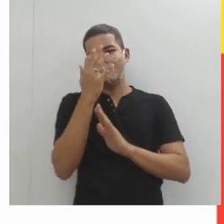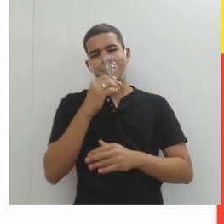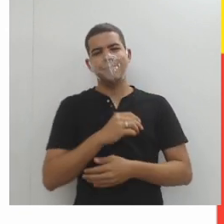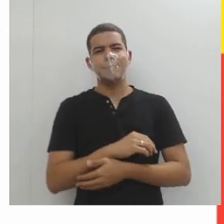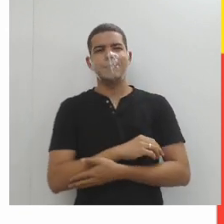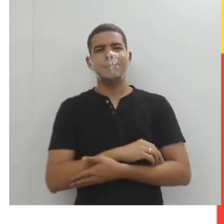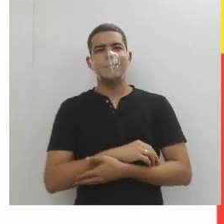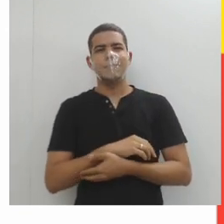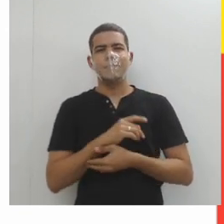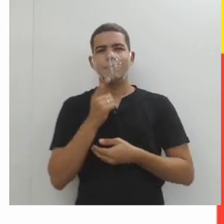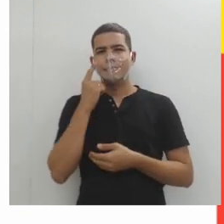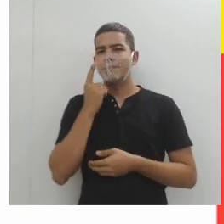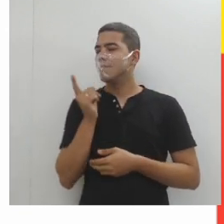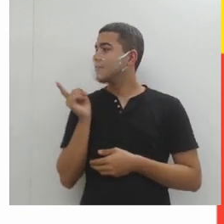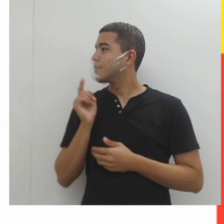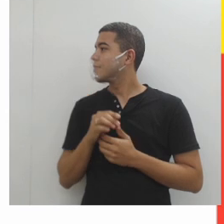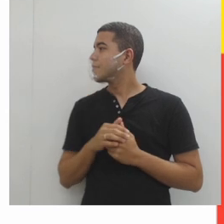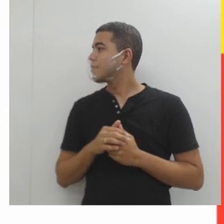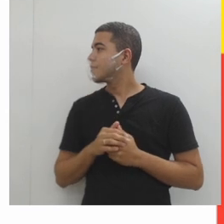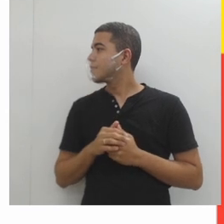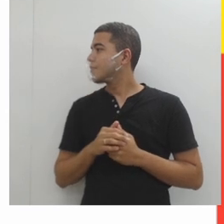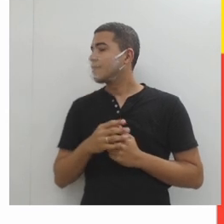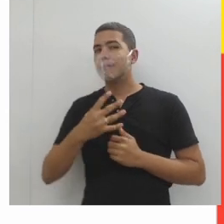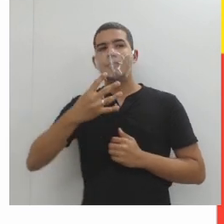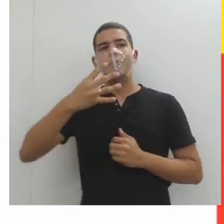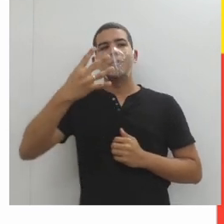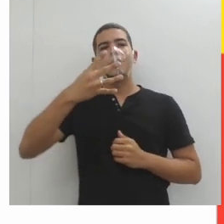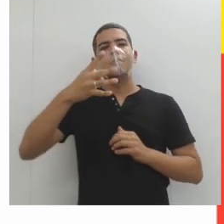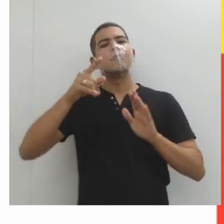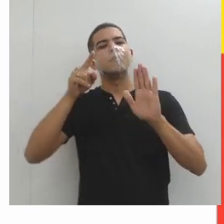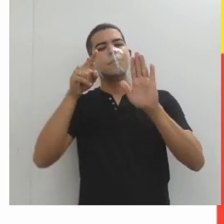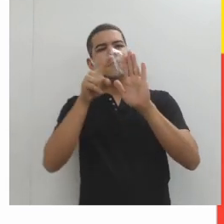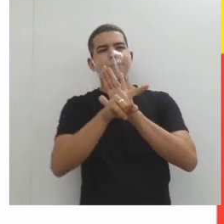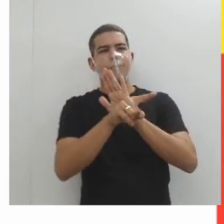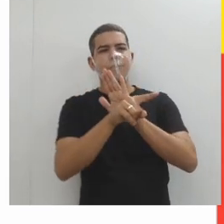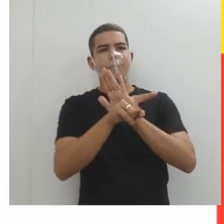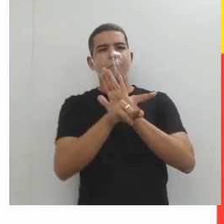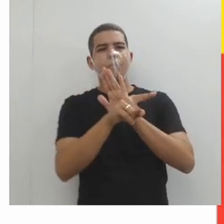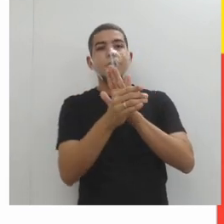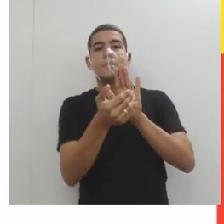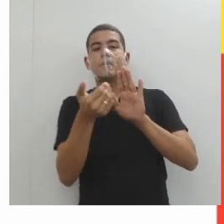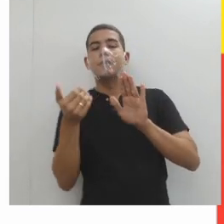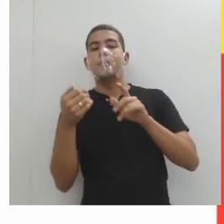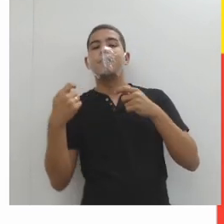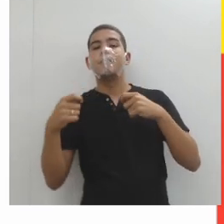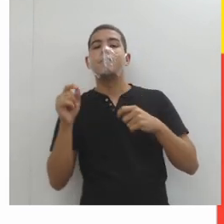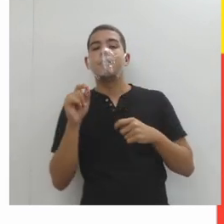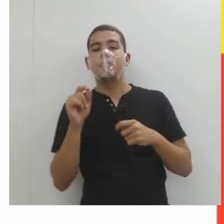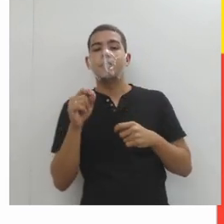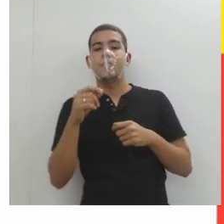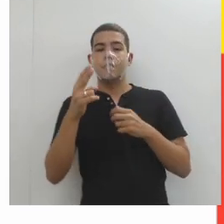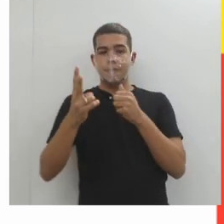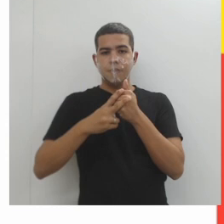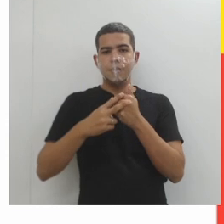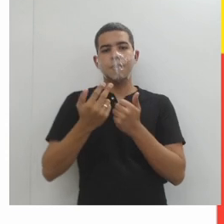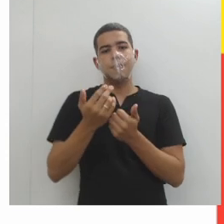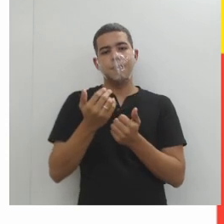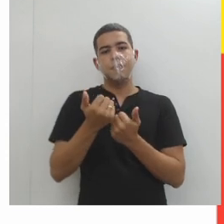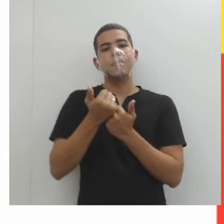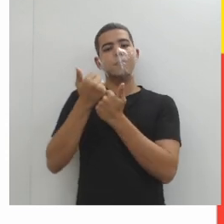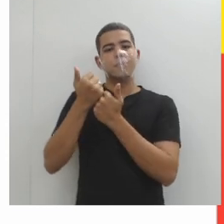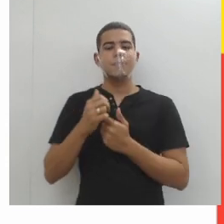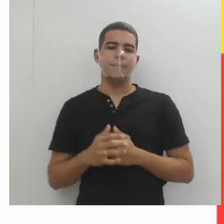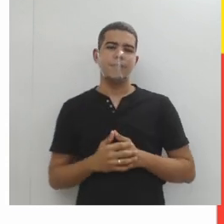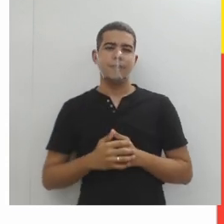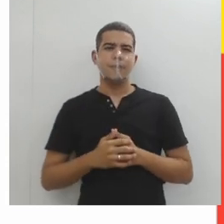pergunta. Observa a tua interrogação lá no final. Se é uma pergunta, antes do pronome eu tenho que colocar o verbo auxiliar. E aí o verbo auxiliar